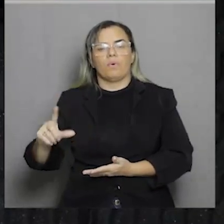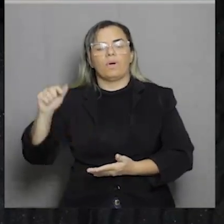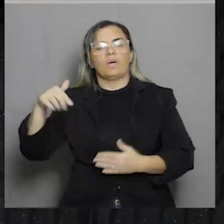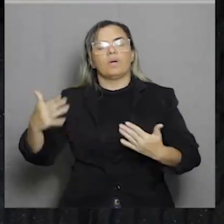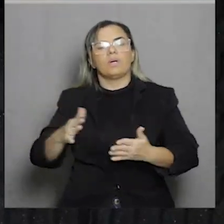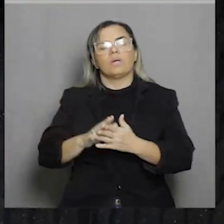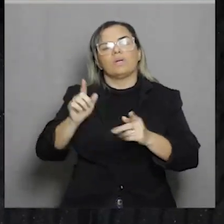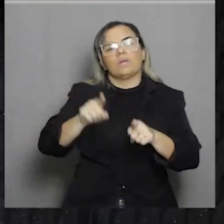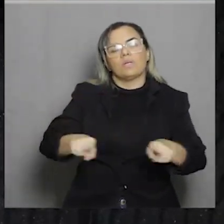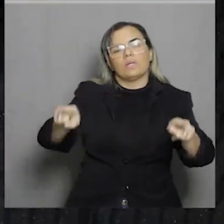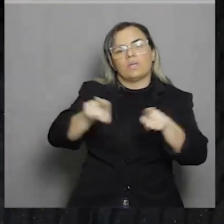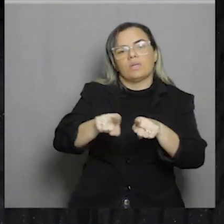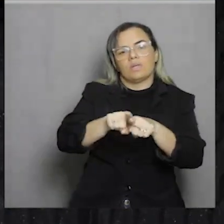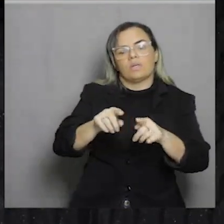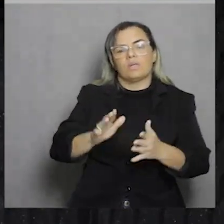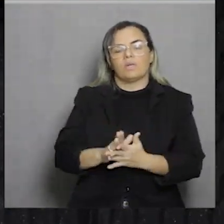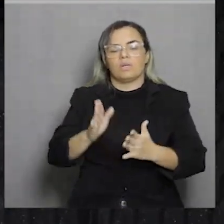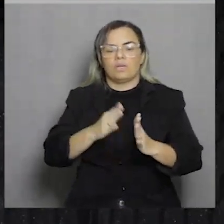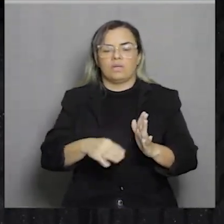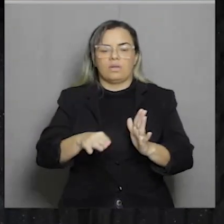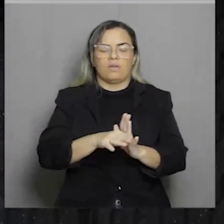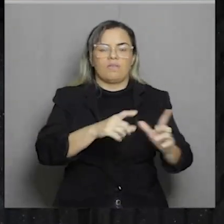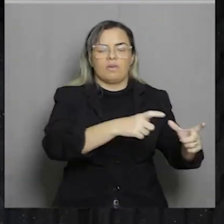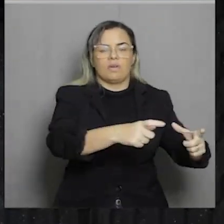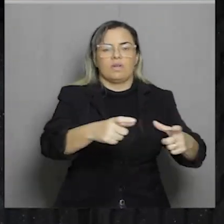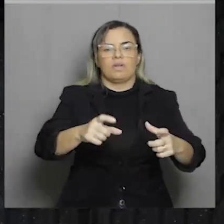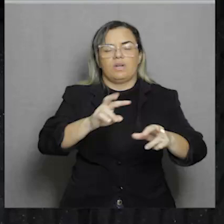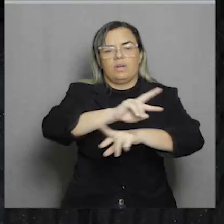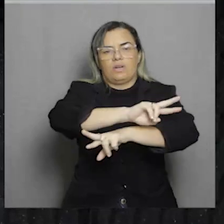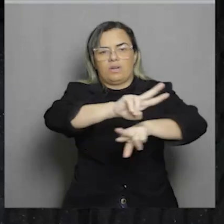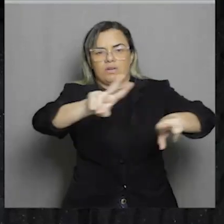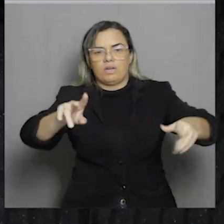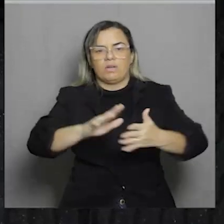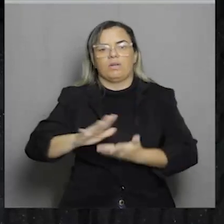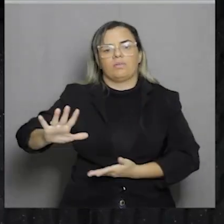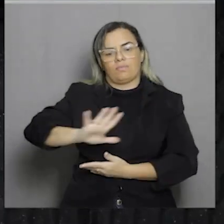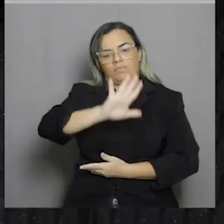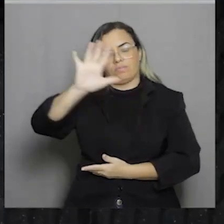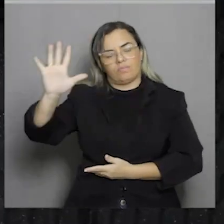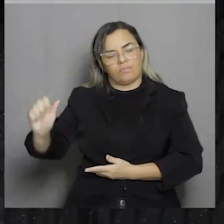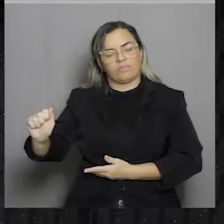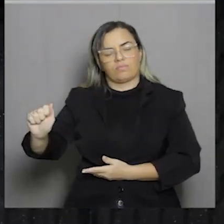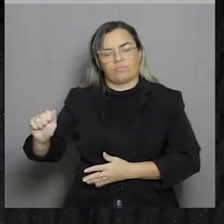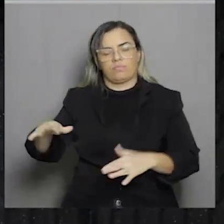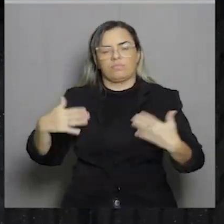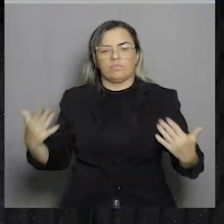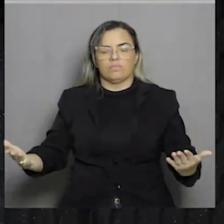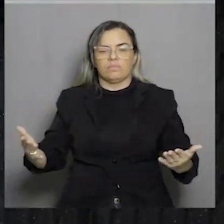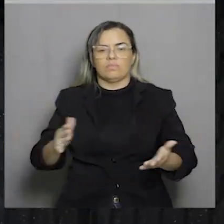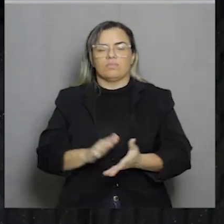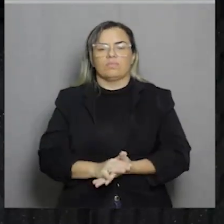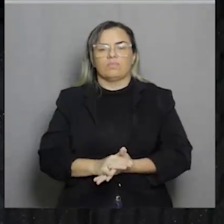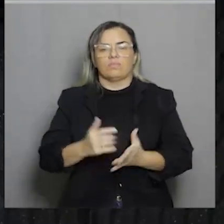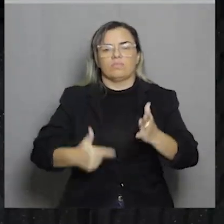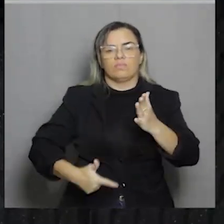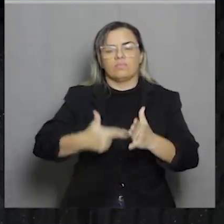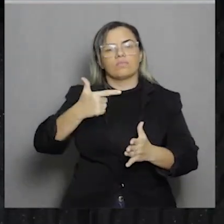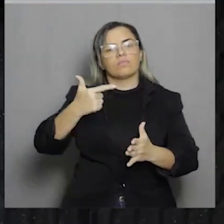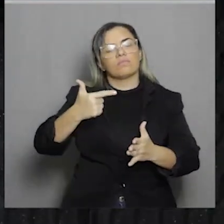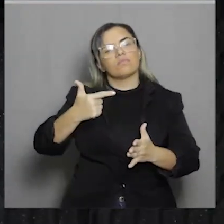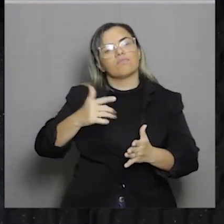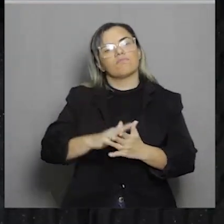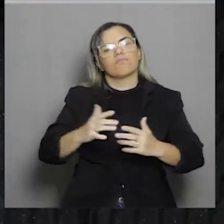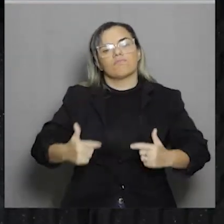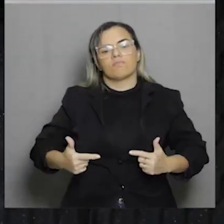mas chegaram também em outras localidades do continente asiático. Então, a Segunda Guerra, ela